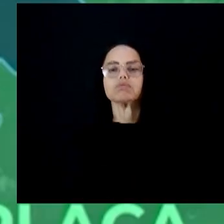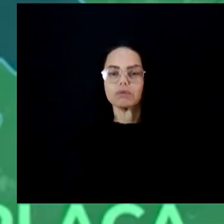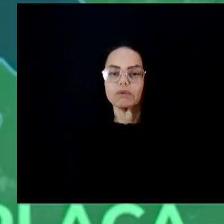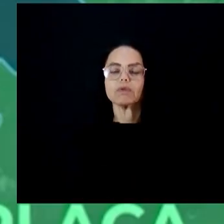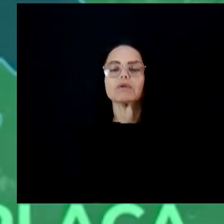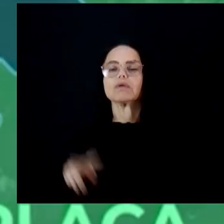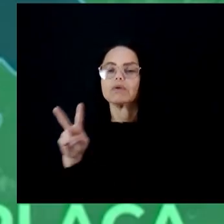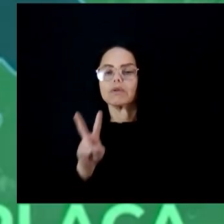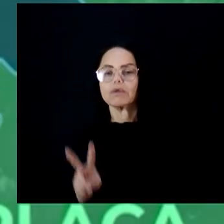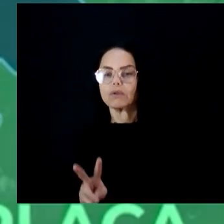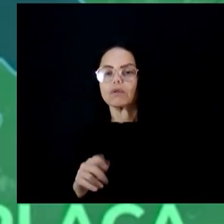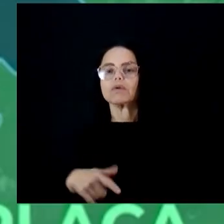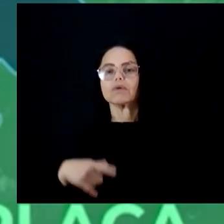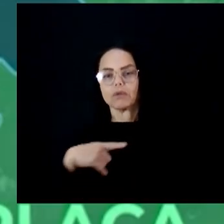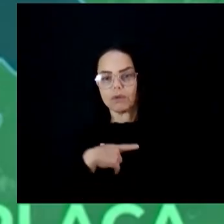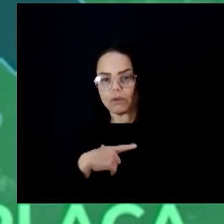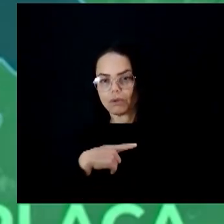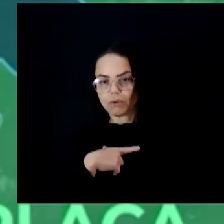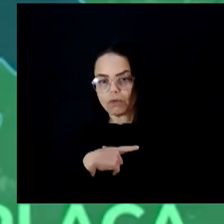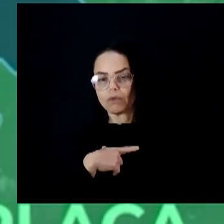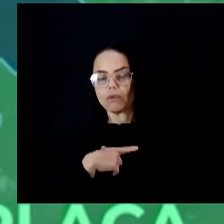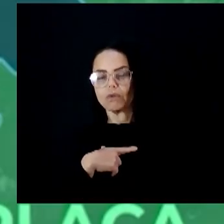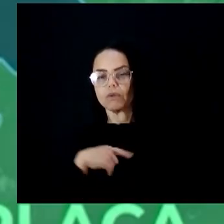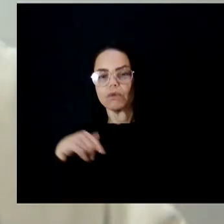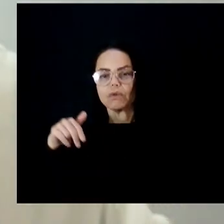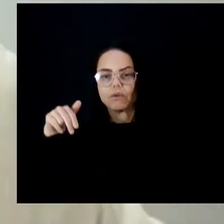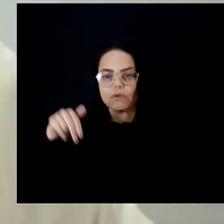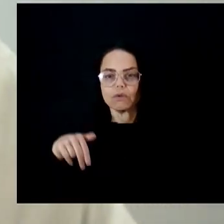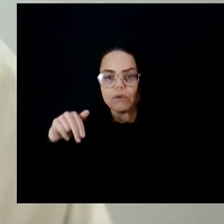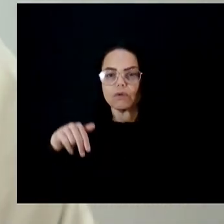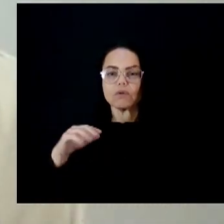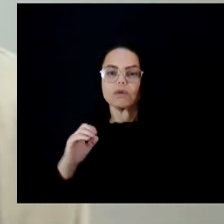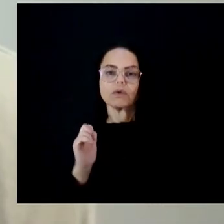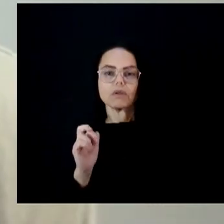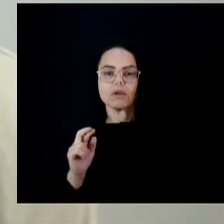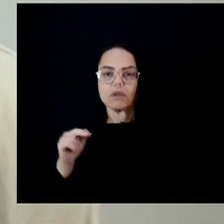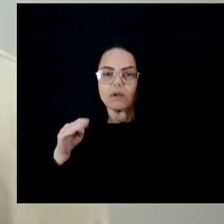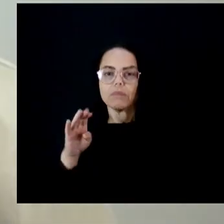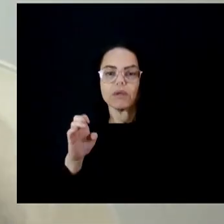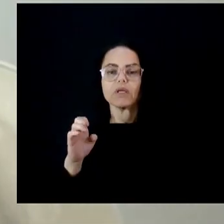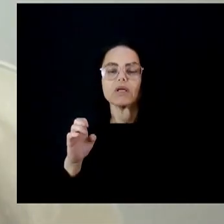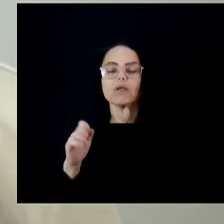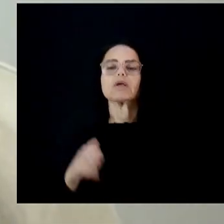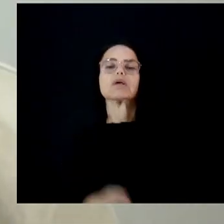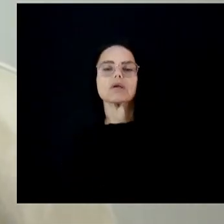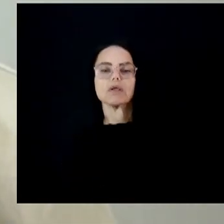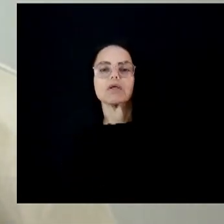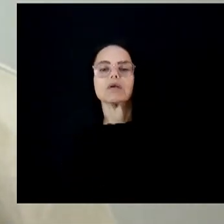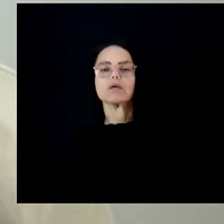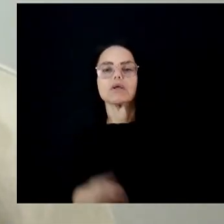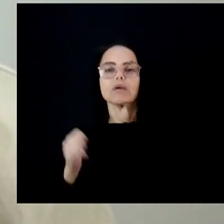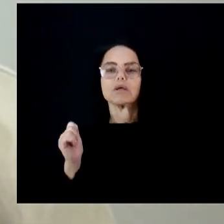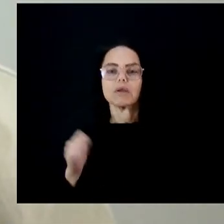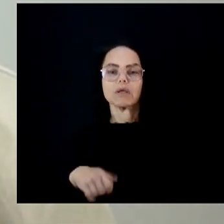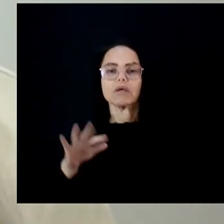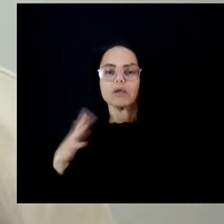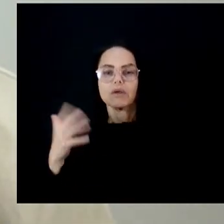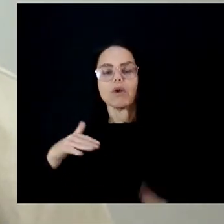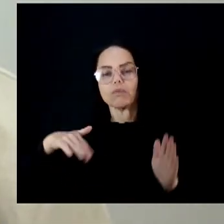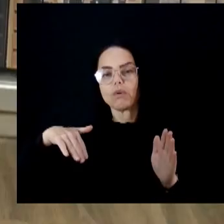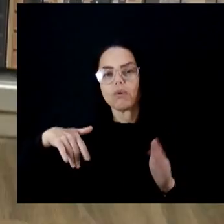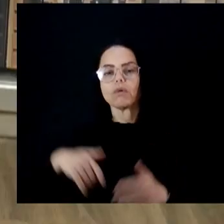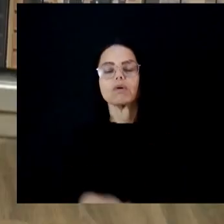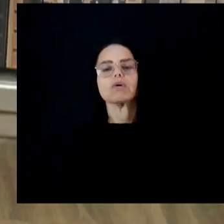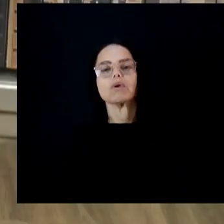você tem na região norte a placa do Caribe, na região sul a placa sul-americana, ainda pode acontecer terremotos de magnitude grande.